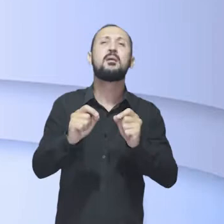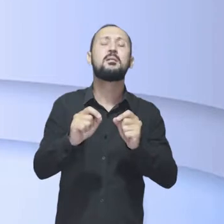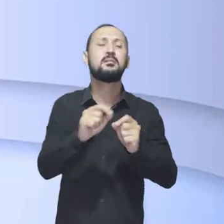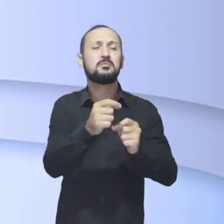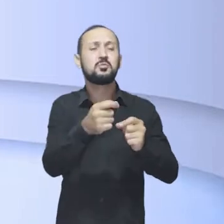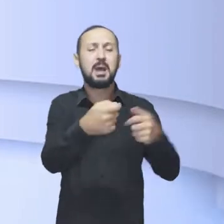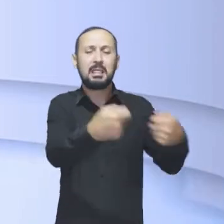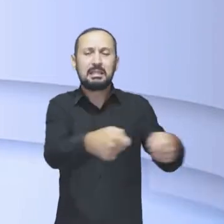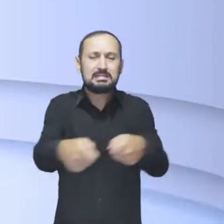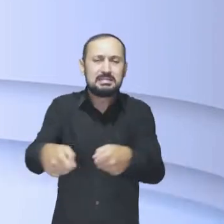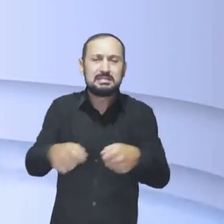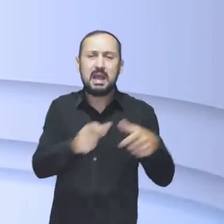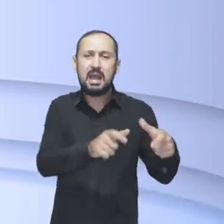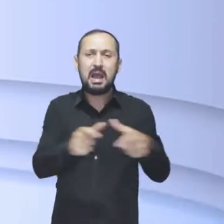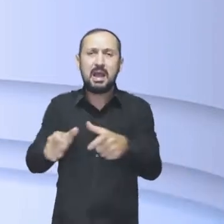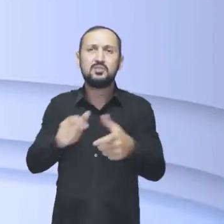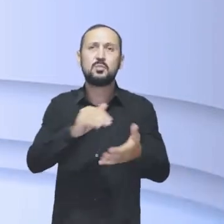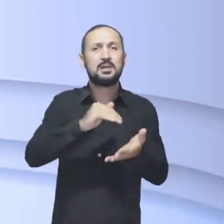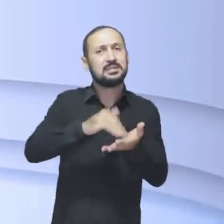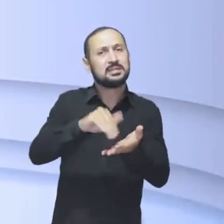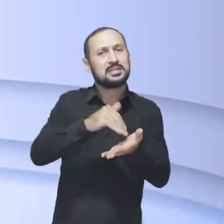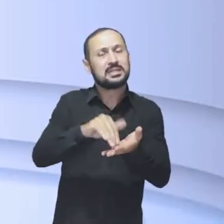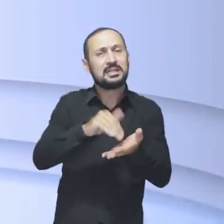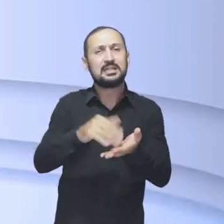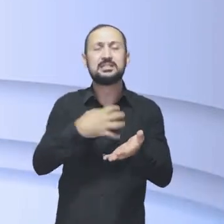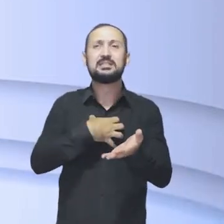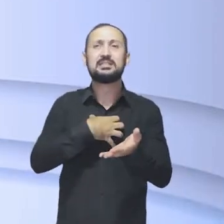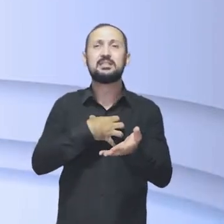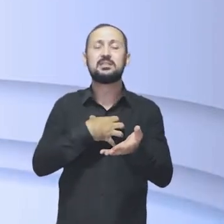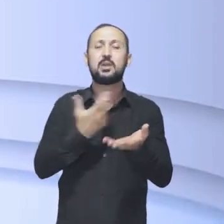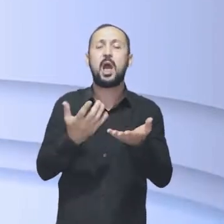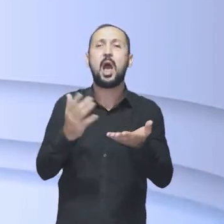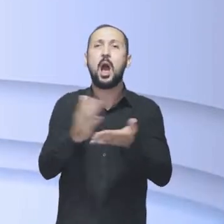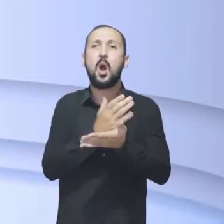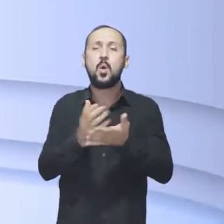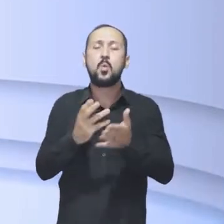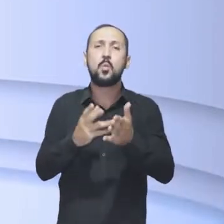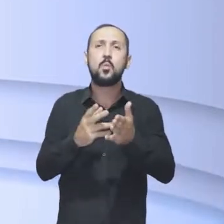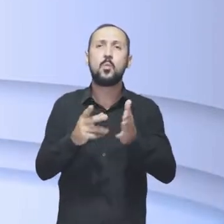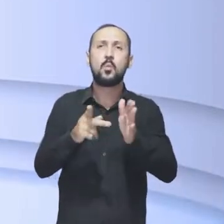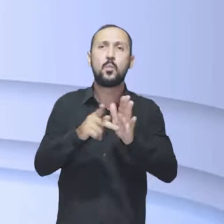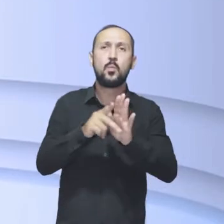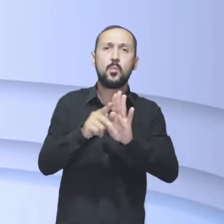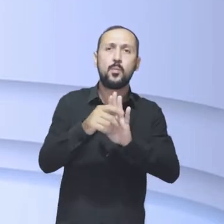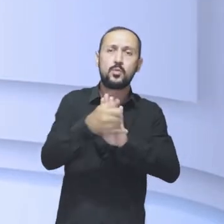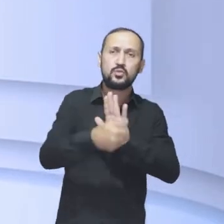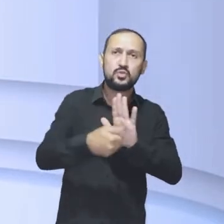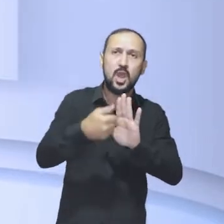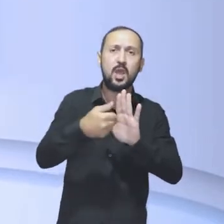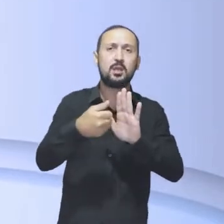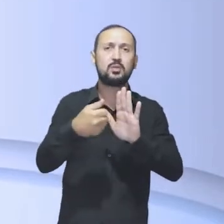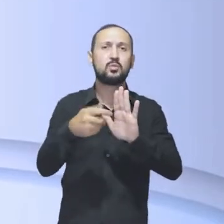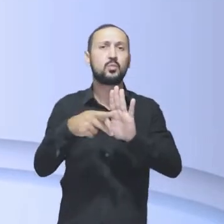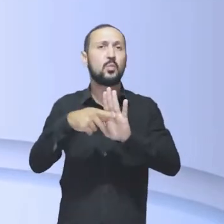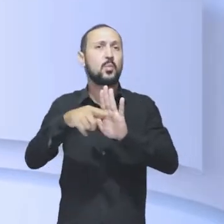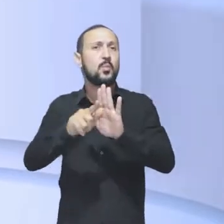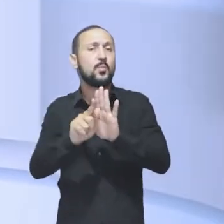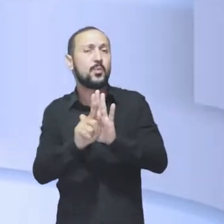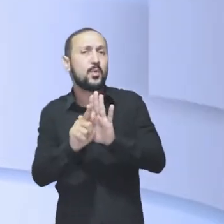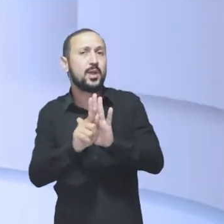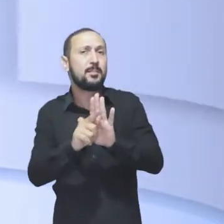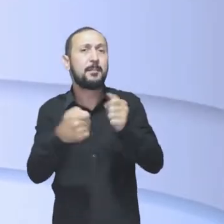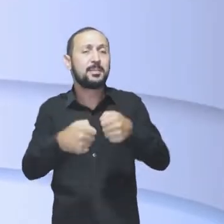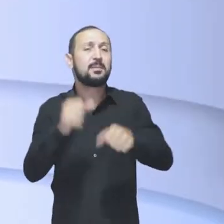determinada secretaria normatizar um programa, uma ação, e ali nós reunimos os atores